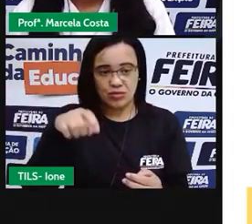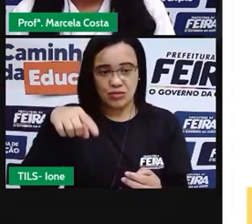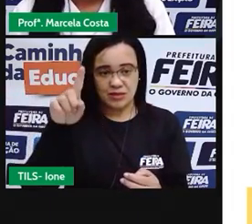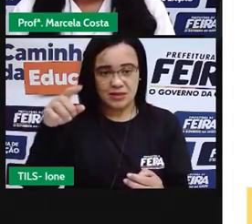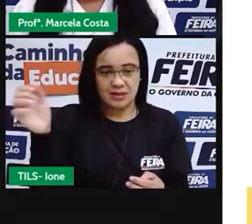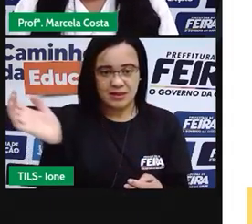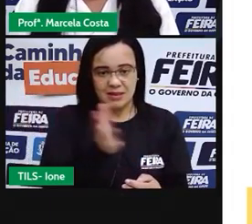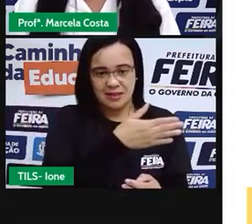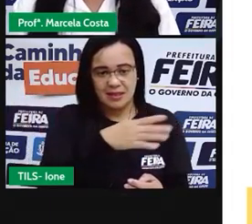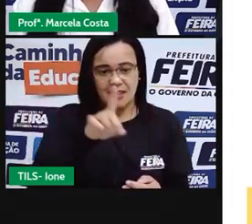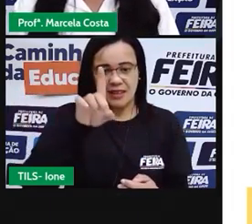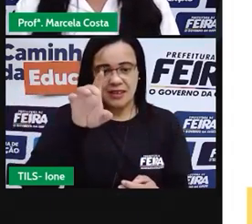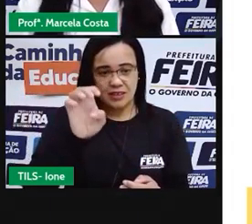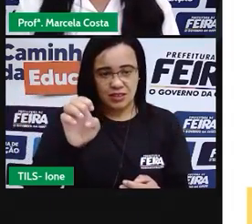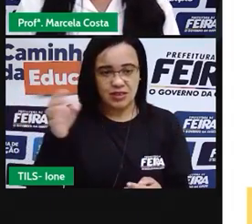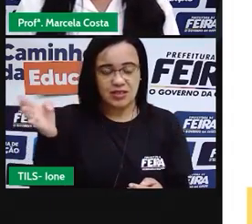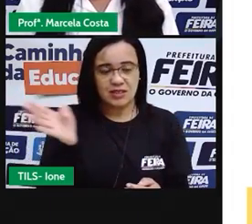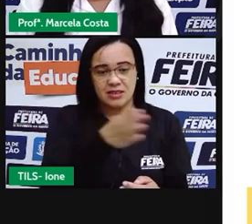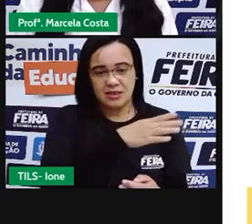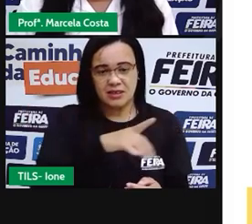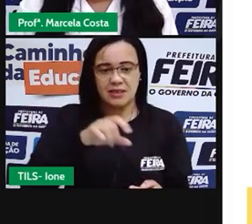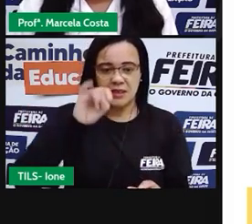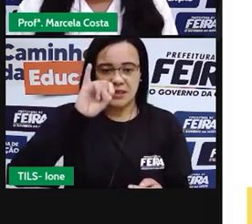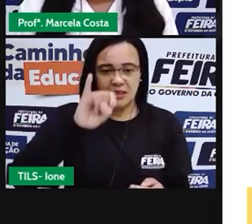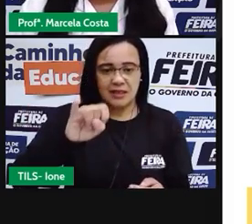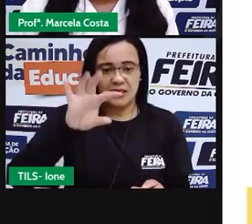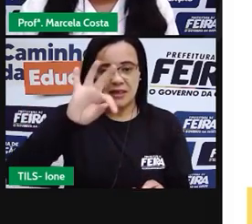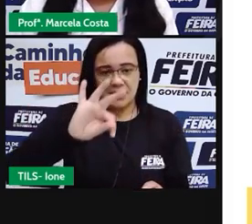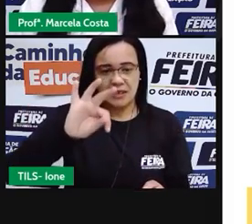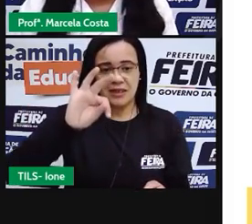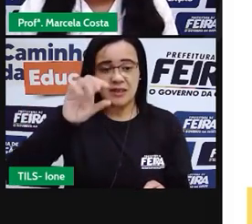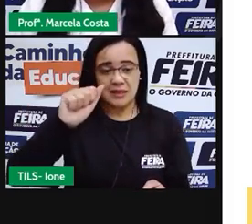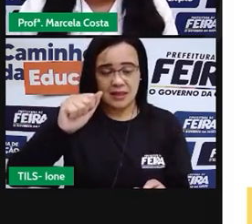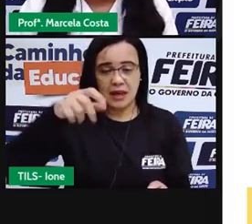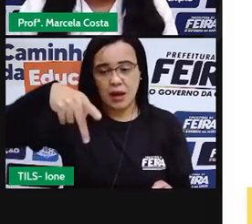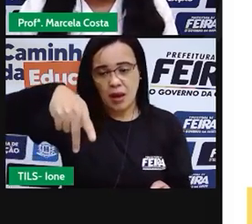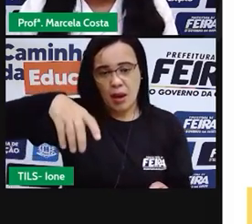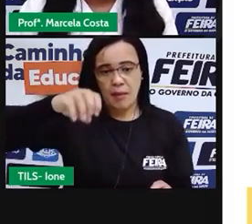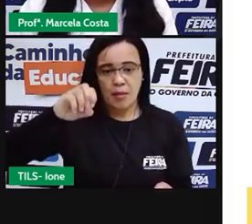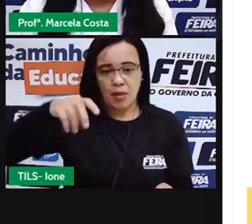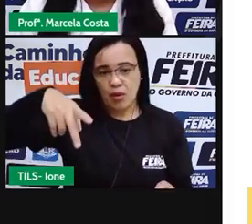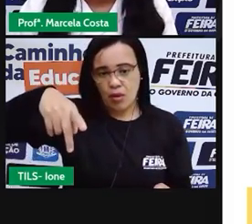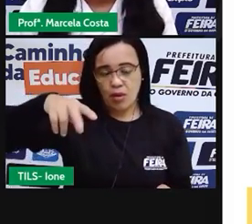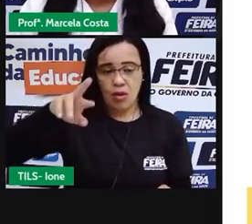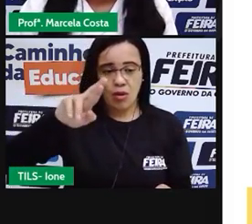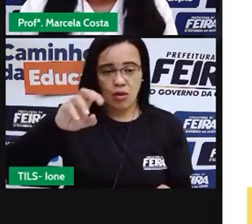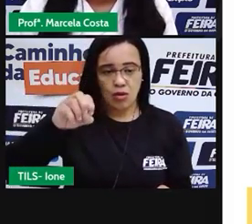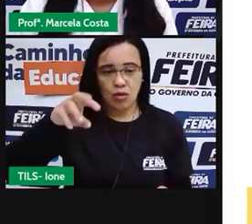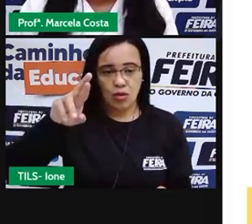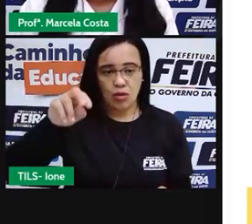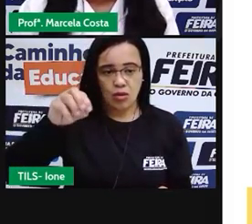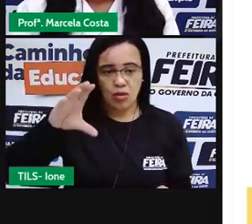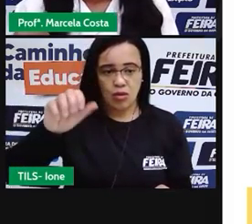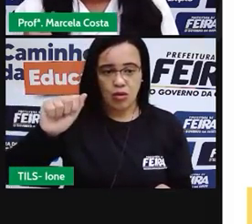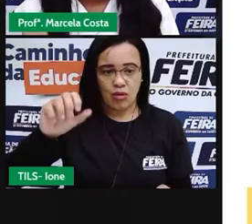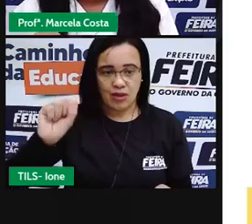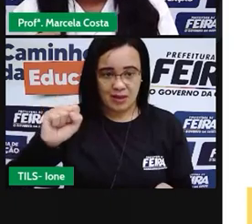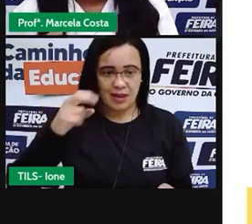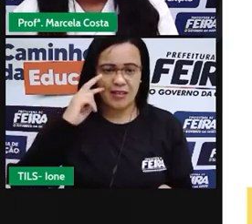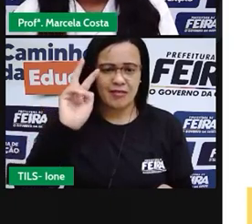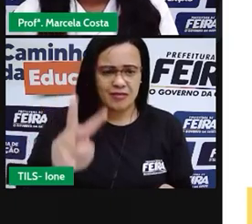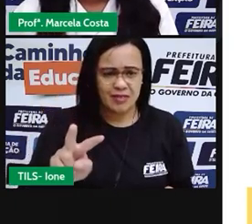Então, observe aqui. Essa é a fachada da igreja de São José de Itapororoca, que fica lá